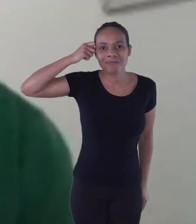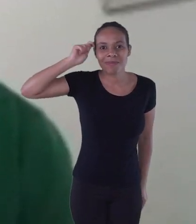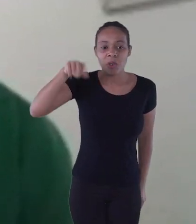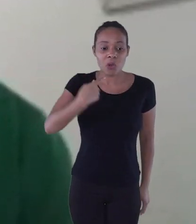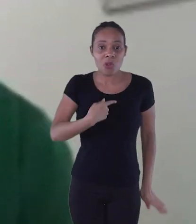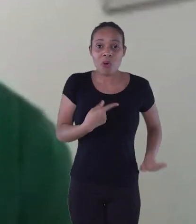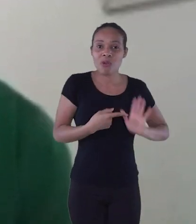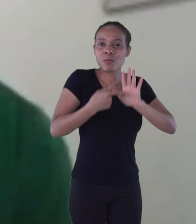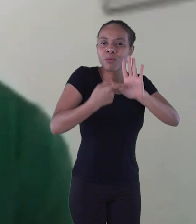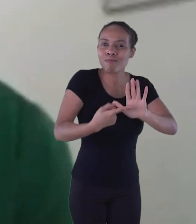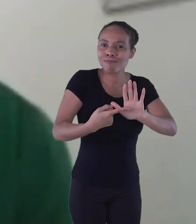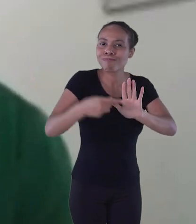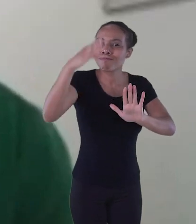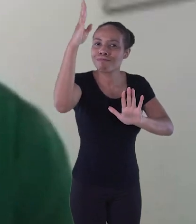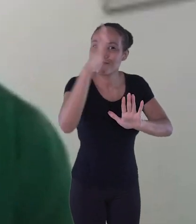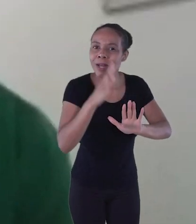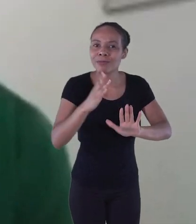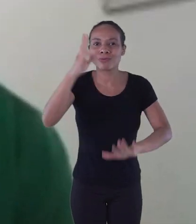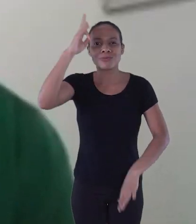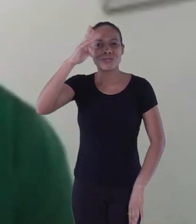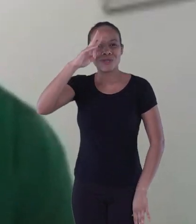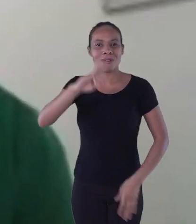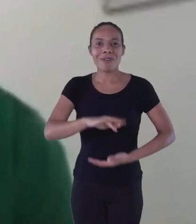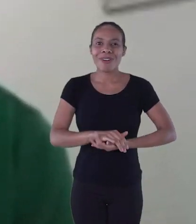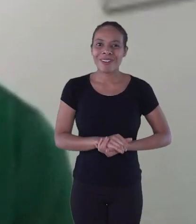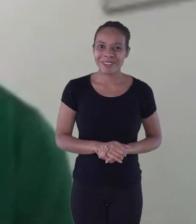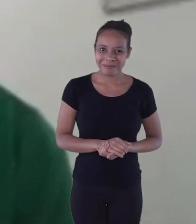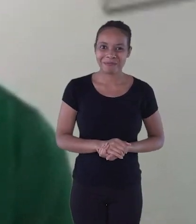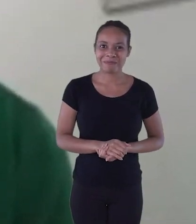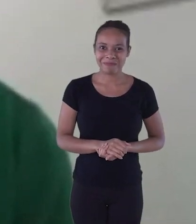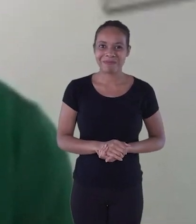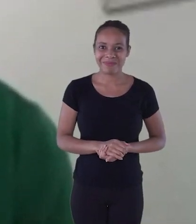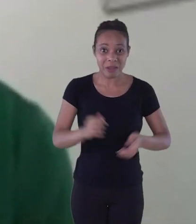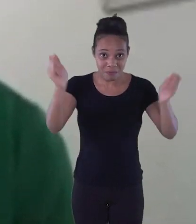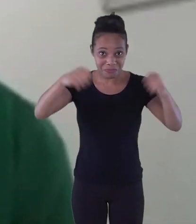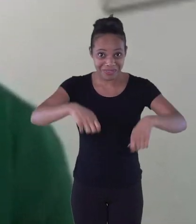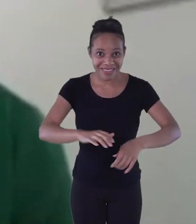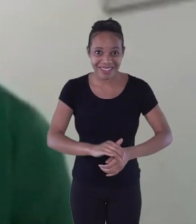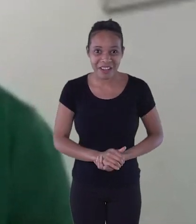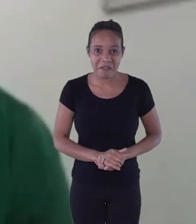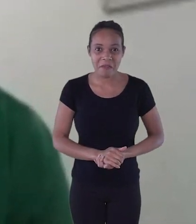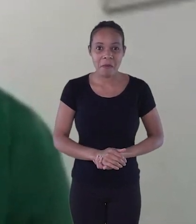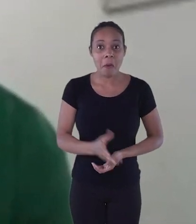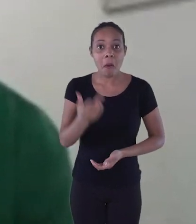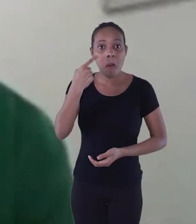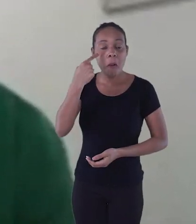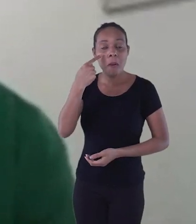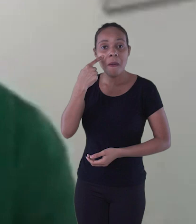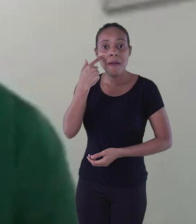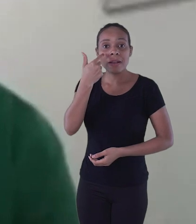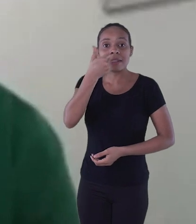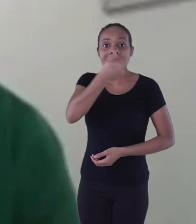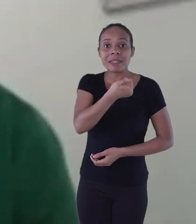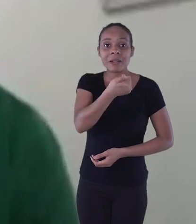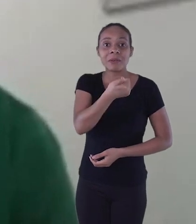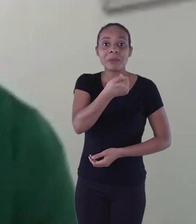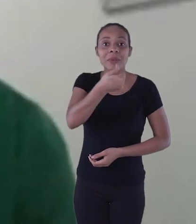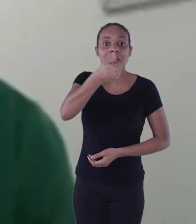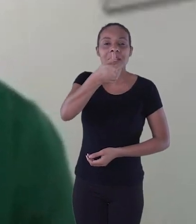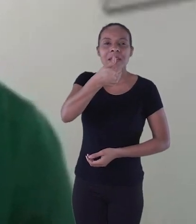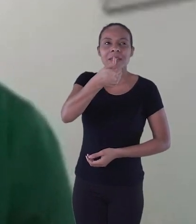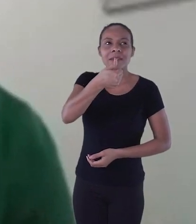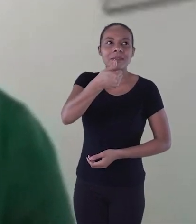do Brasil. Não é possível falar de um Brasil, né, que está agora com 133 anos, que terminou a escravidão,